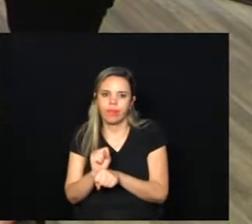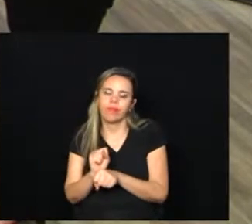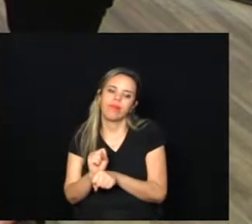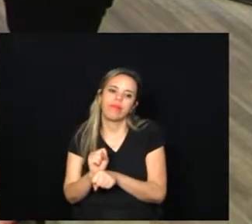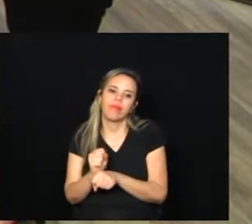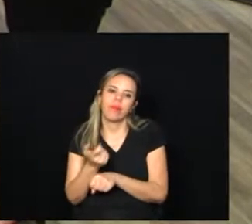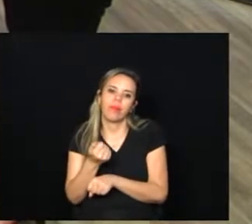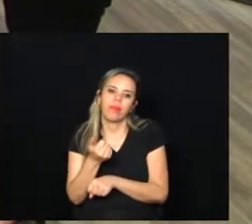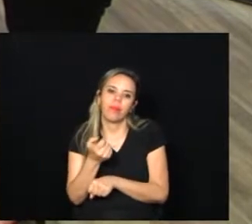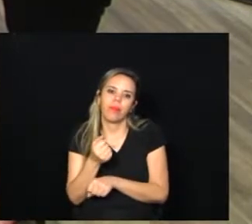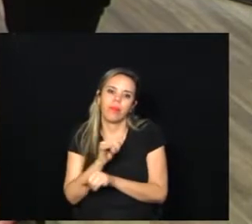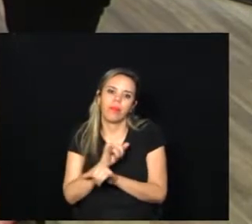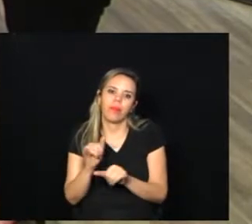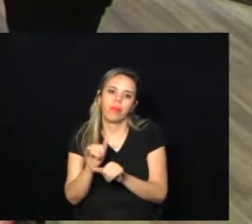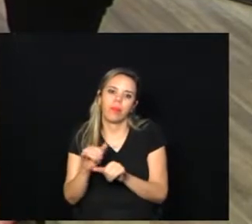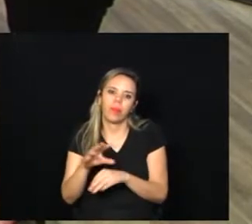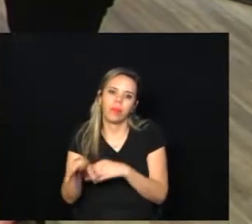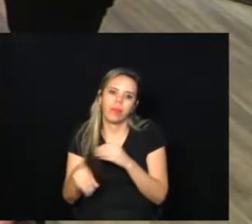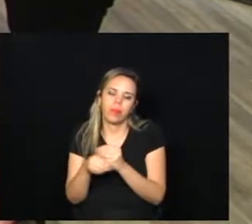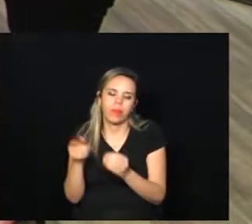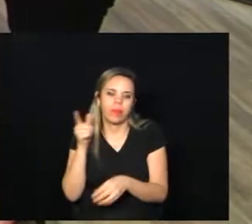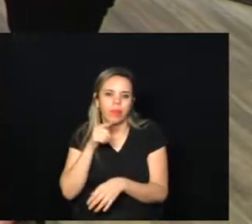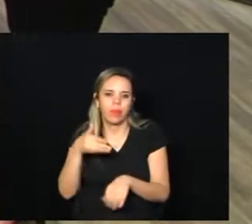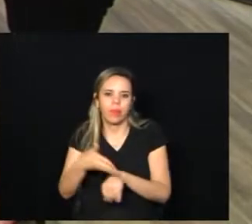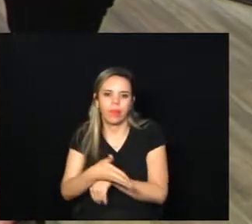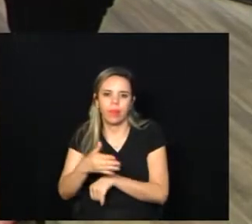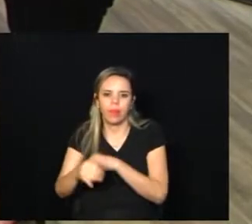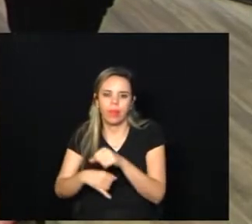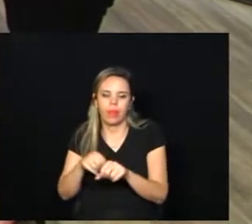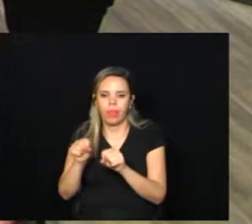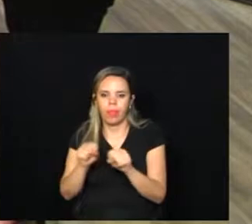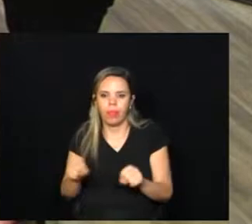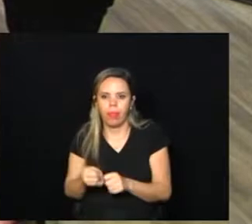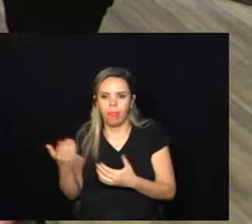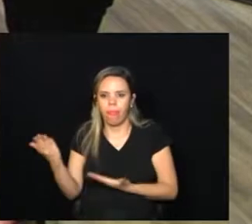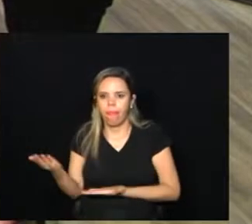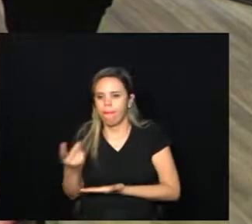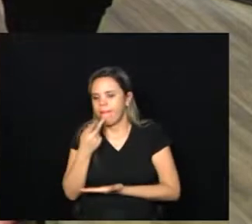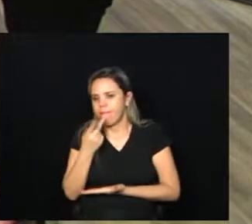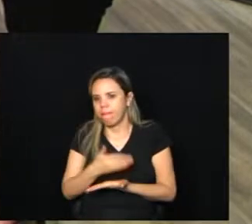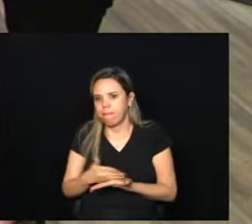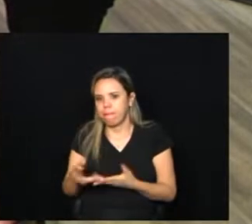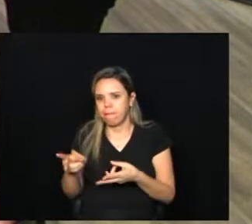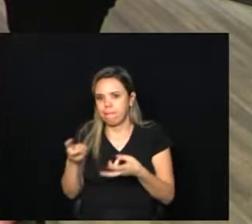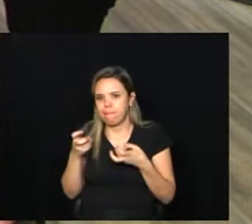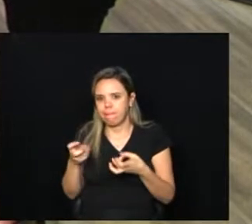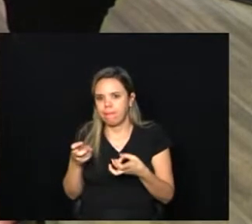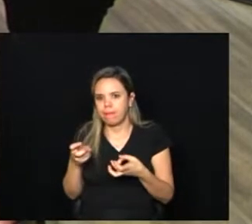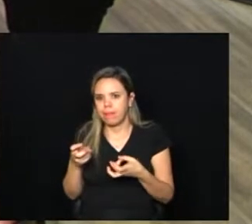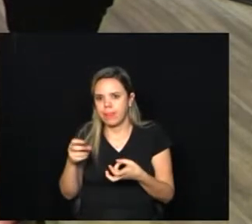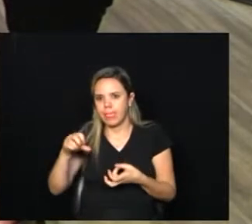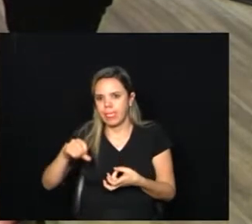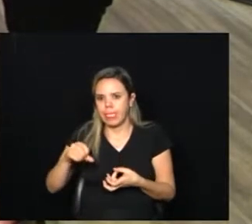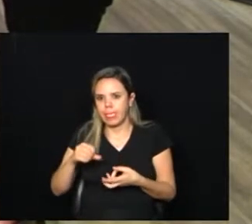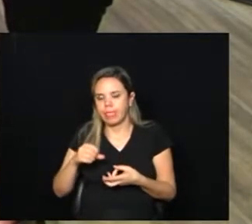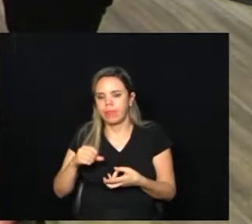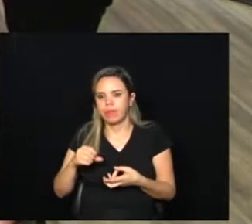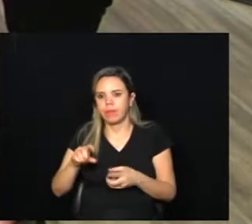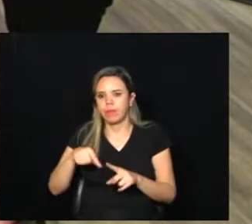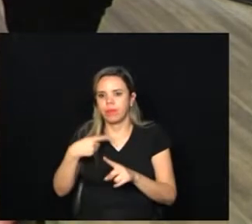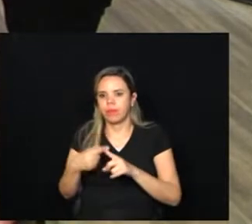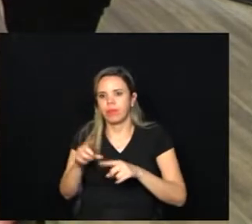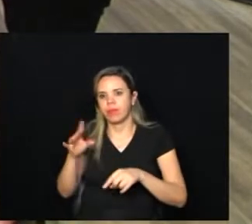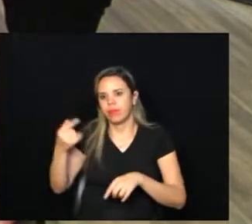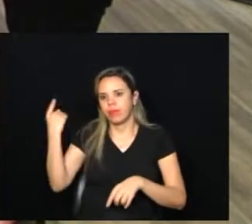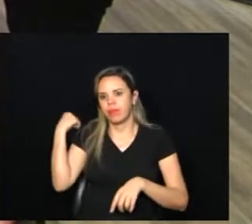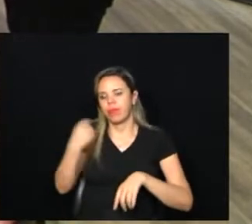são poucas notificações que conseguem entrar neste sistema. Porque quando a gente começa a observar, são 9 casos a mais do